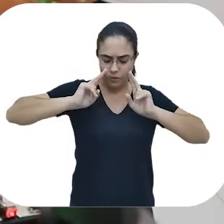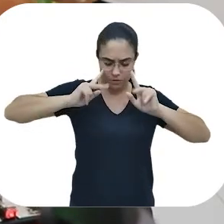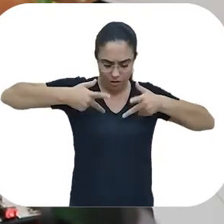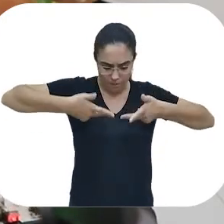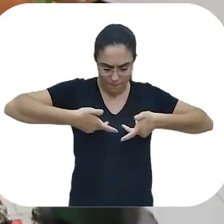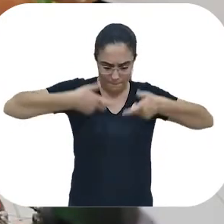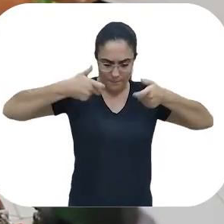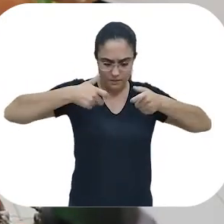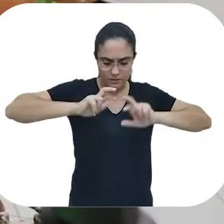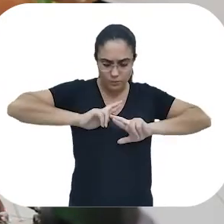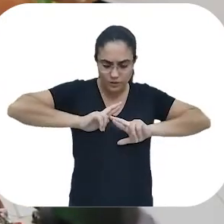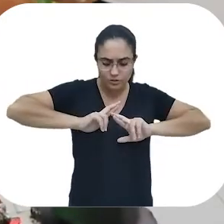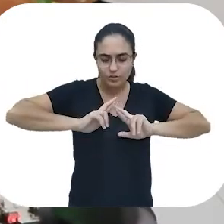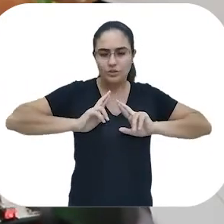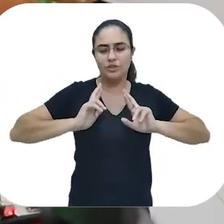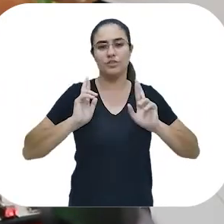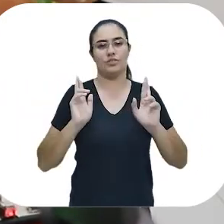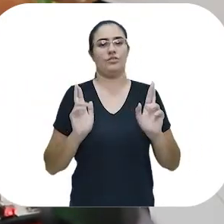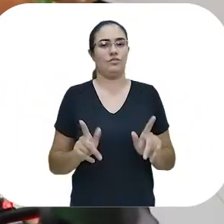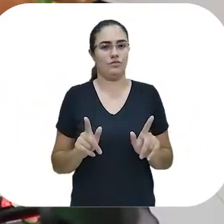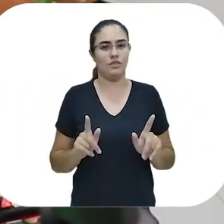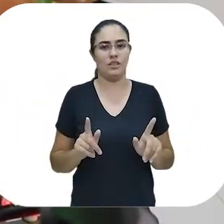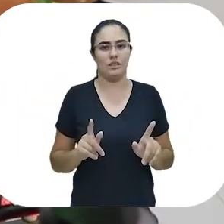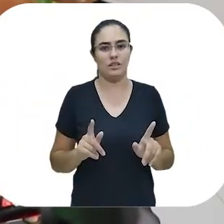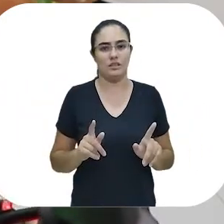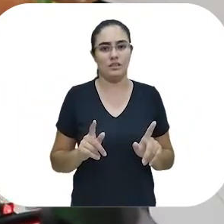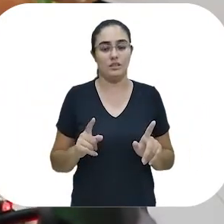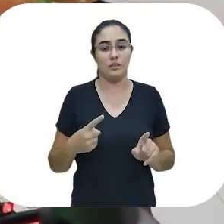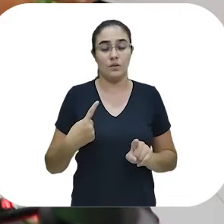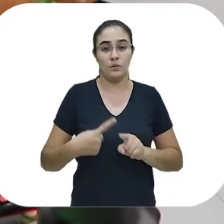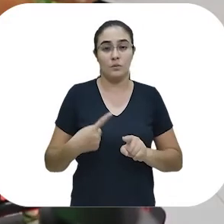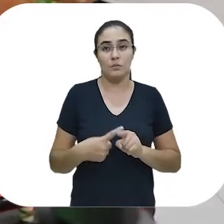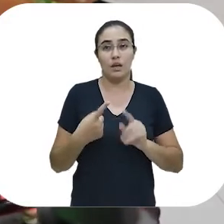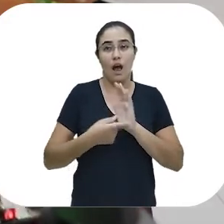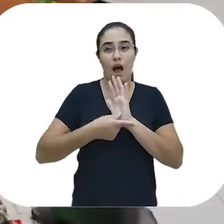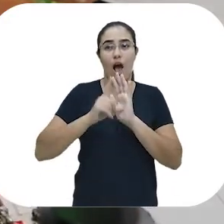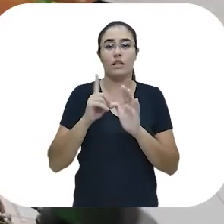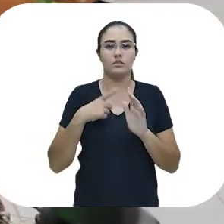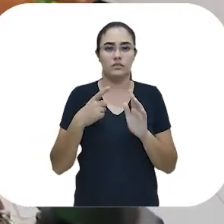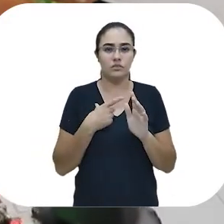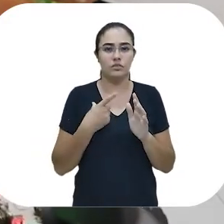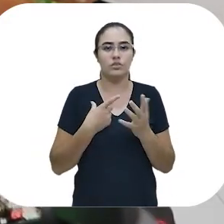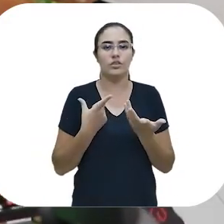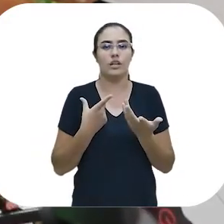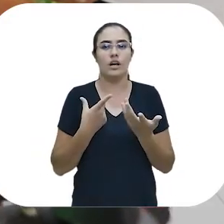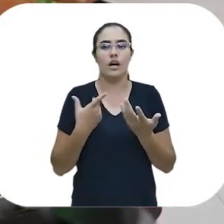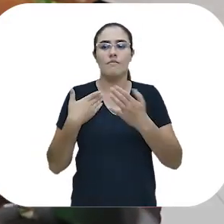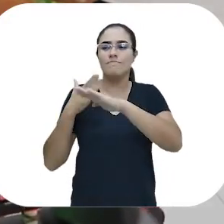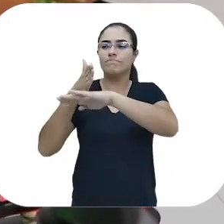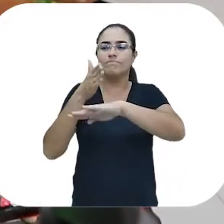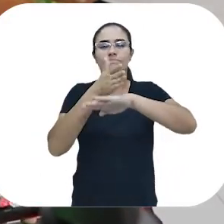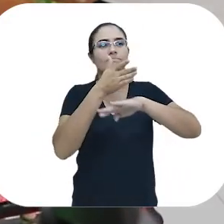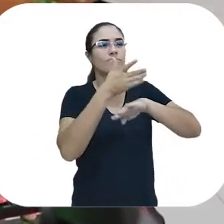me encontrar num outro lugar que antes, quando existia muito acesso a muitas pessoas e a muitos lugares, eu não conseguia